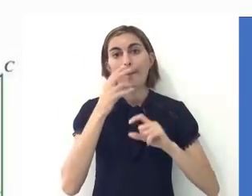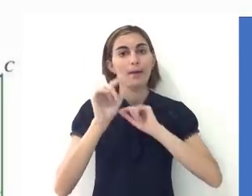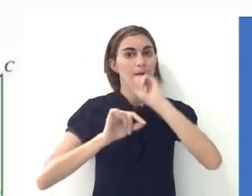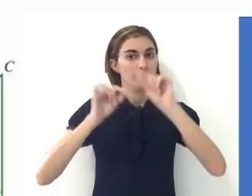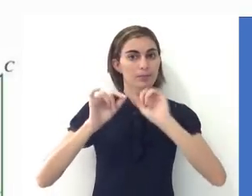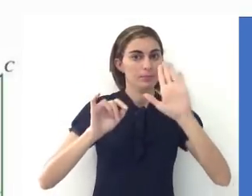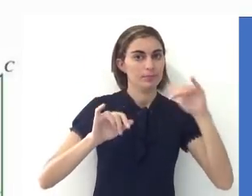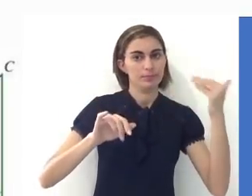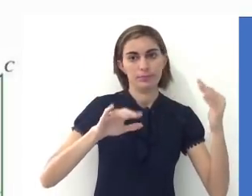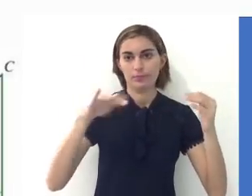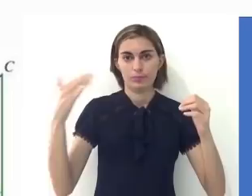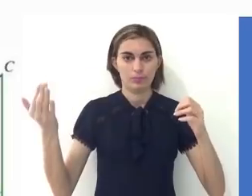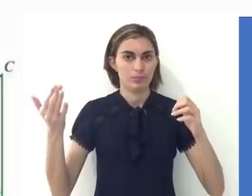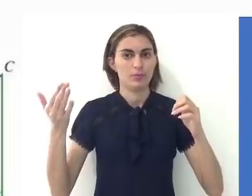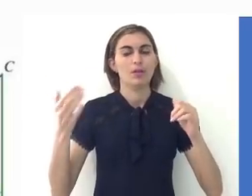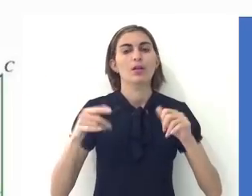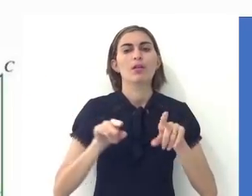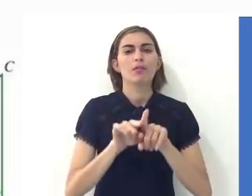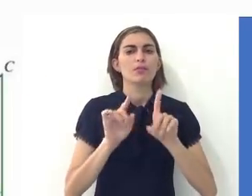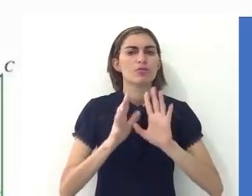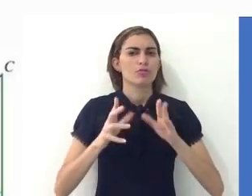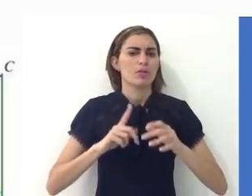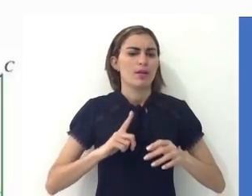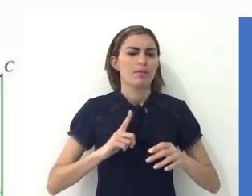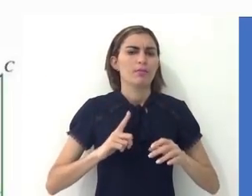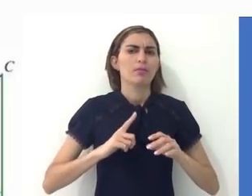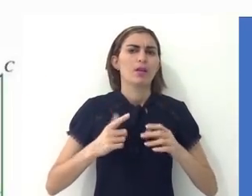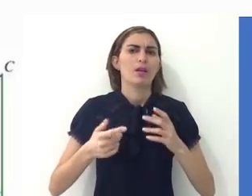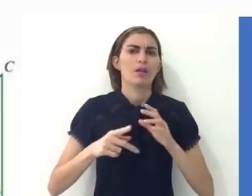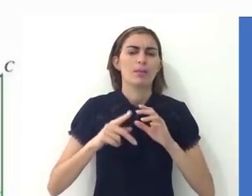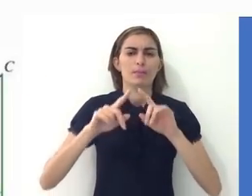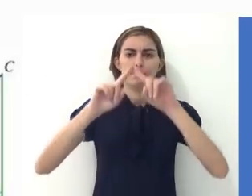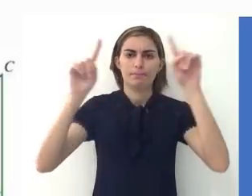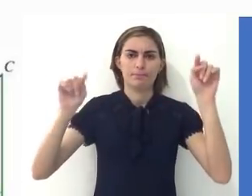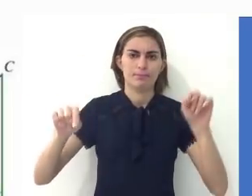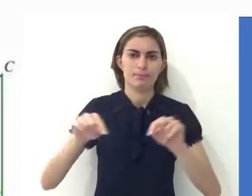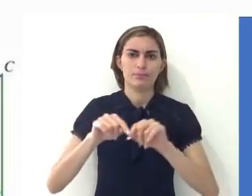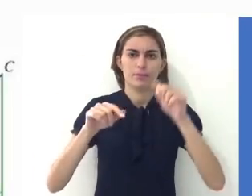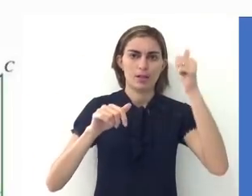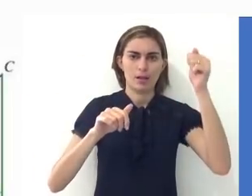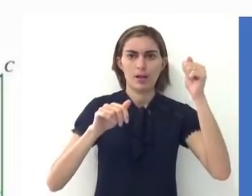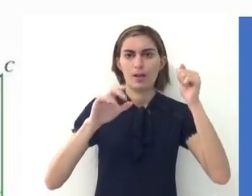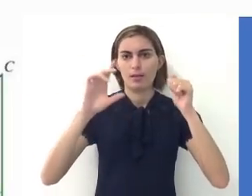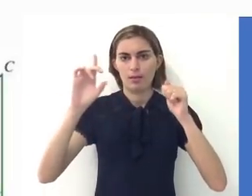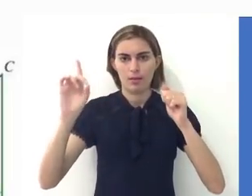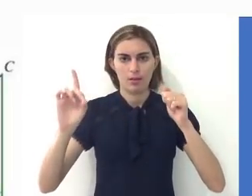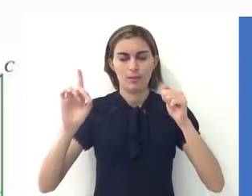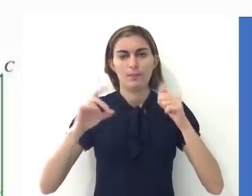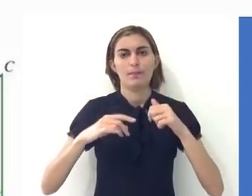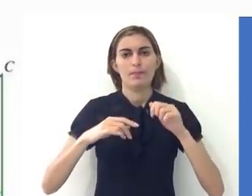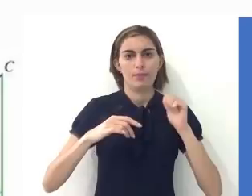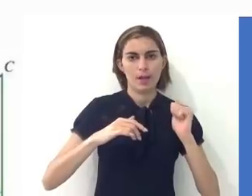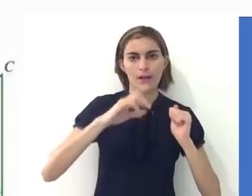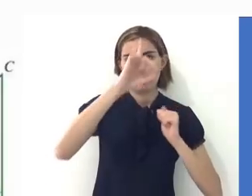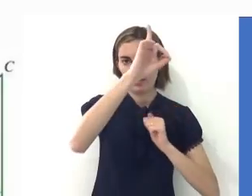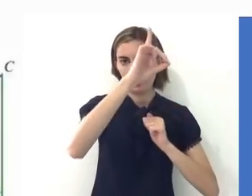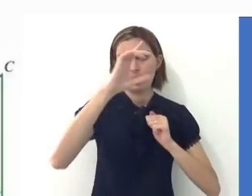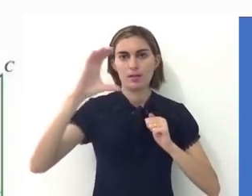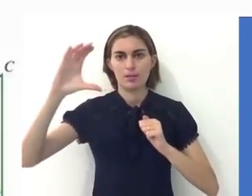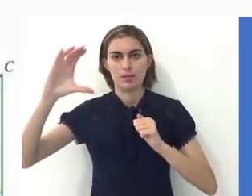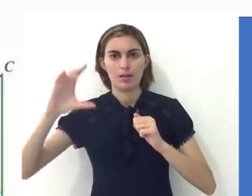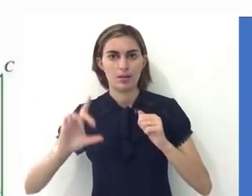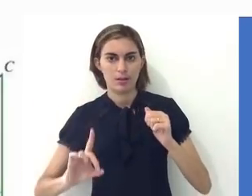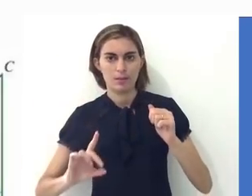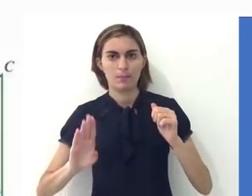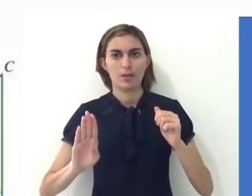esses lados incomuns que a gente já tem do paralelogramo, que é AD, da mesma medida que CB, e